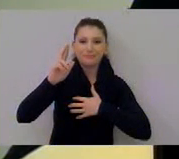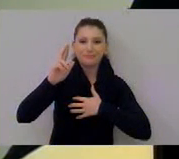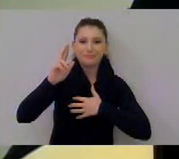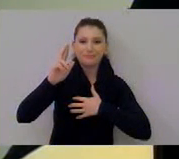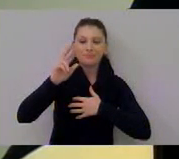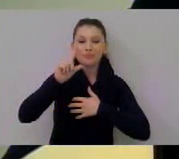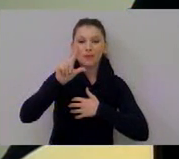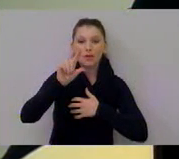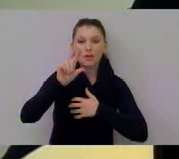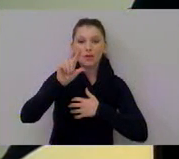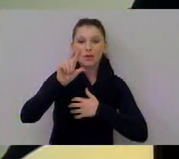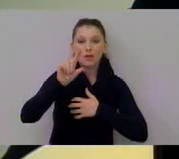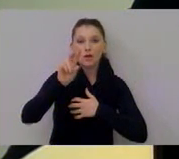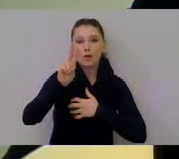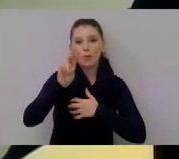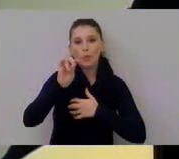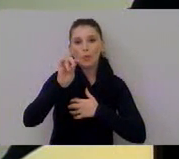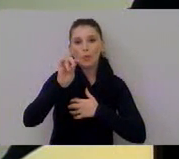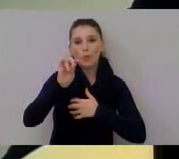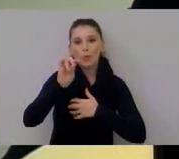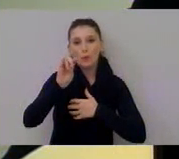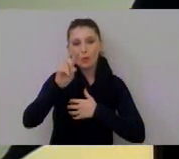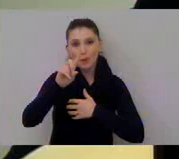de Santa Catarina,